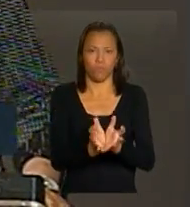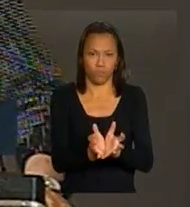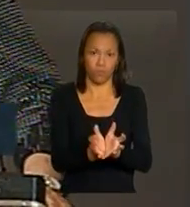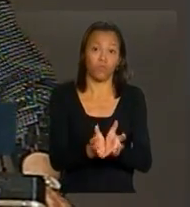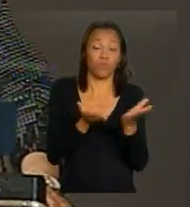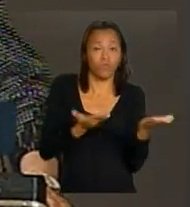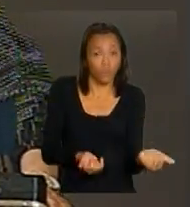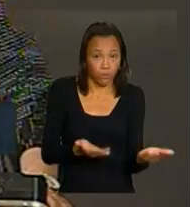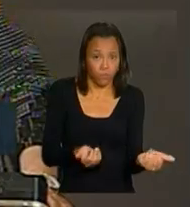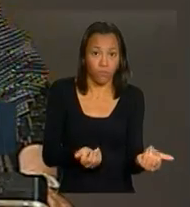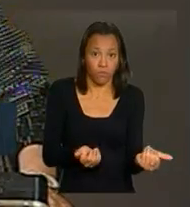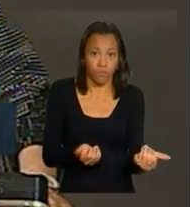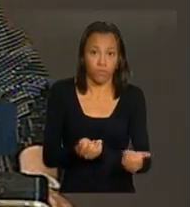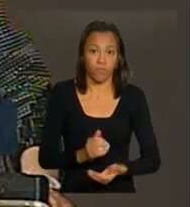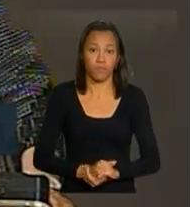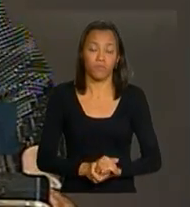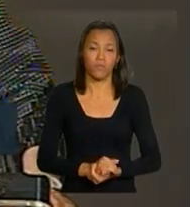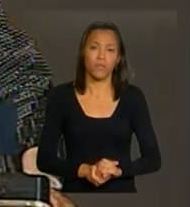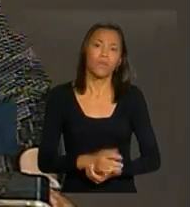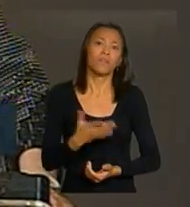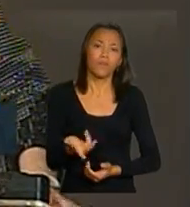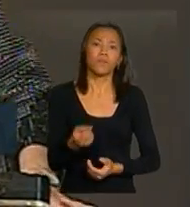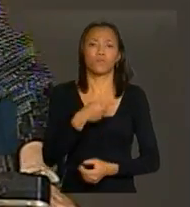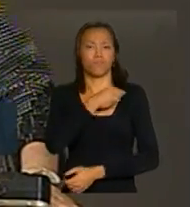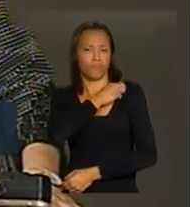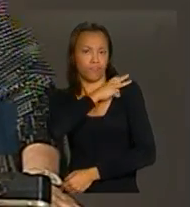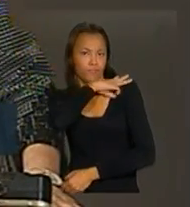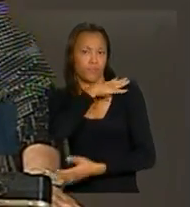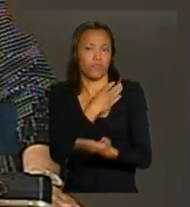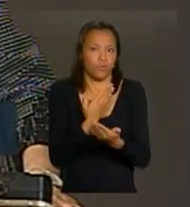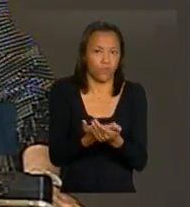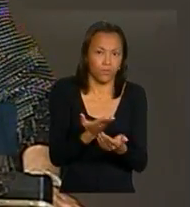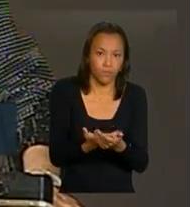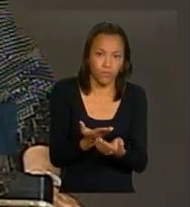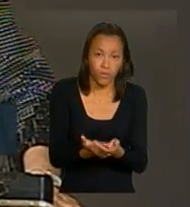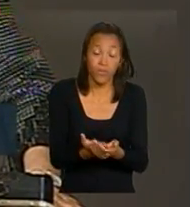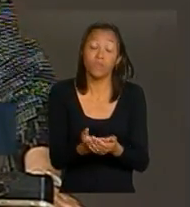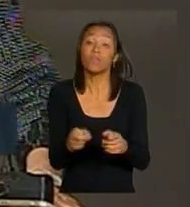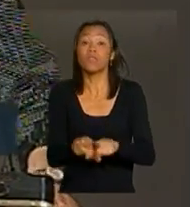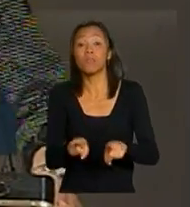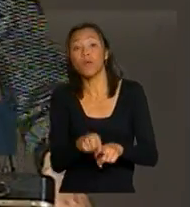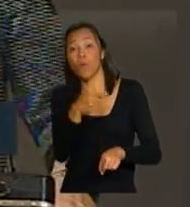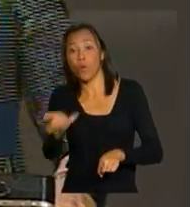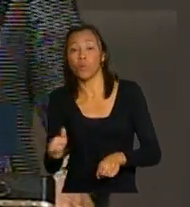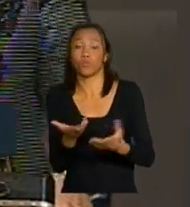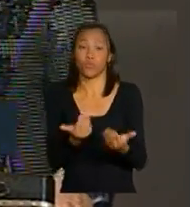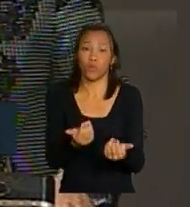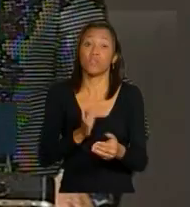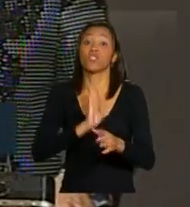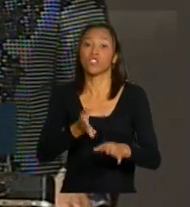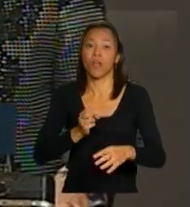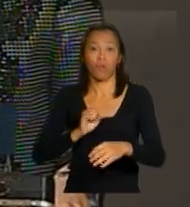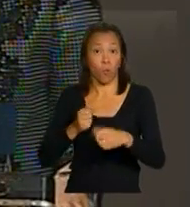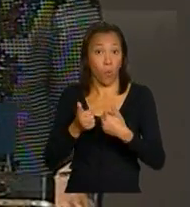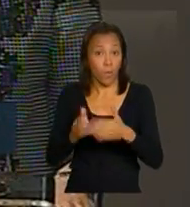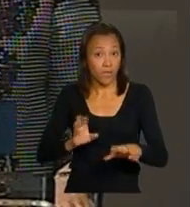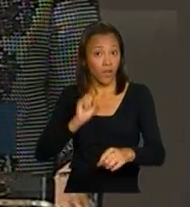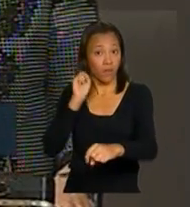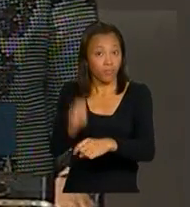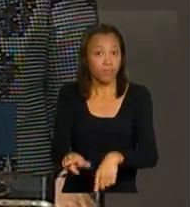de jovens, tanto no ensino médio, de jovens que estão entrando no mercado de trabalho,